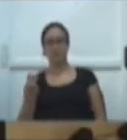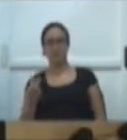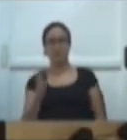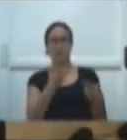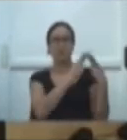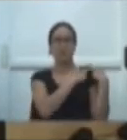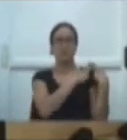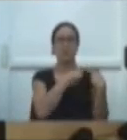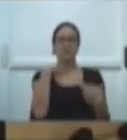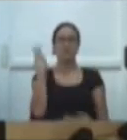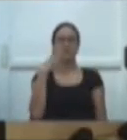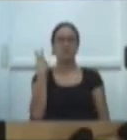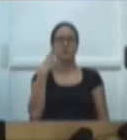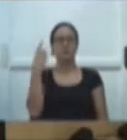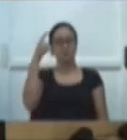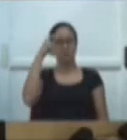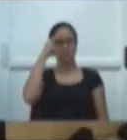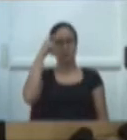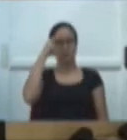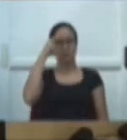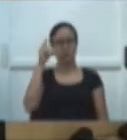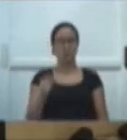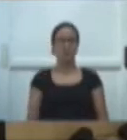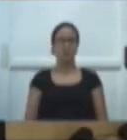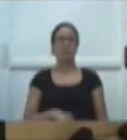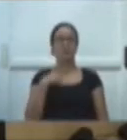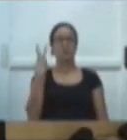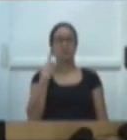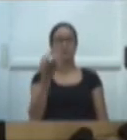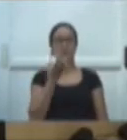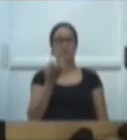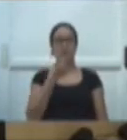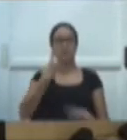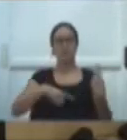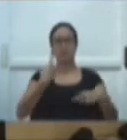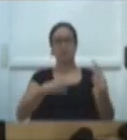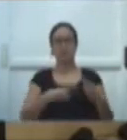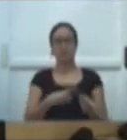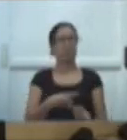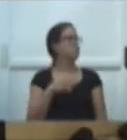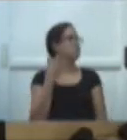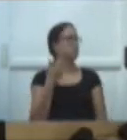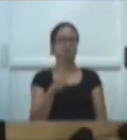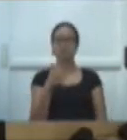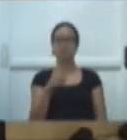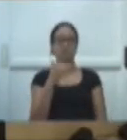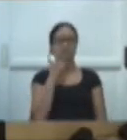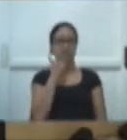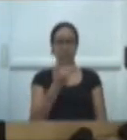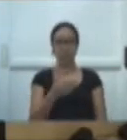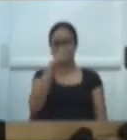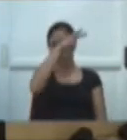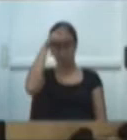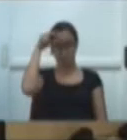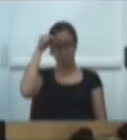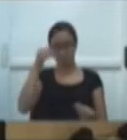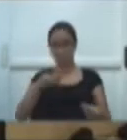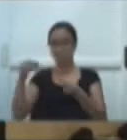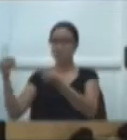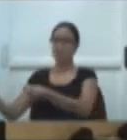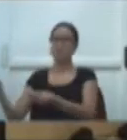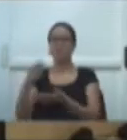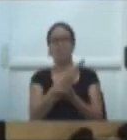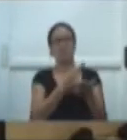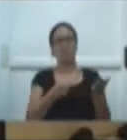Zaini. Requerimento está em discussão. Algum vereador deseja? Não havendo, ao Executivo.